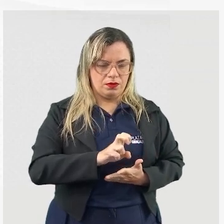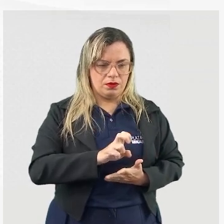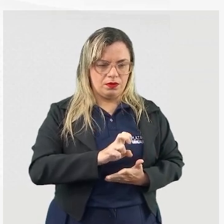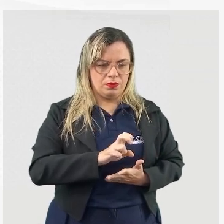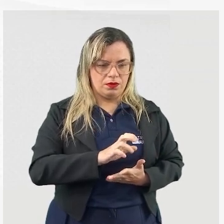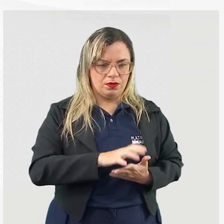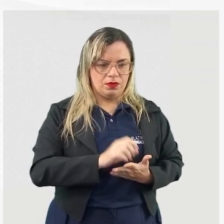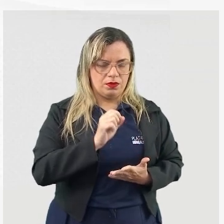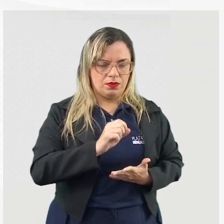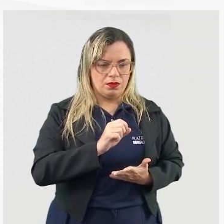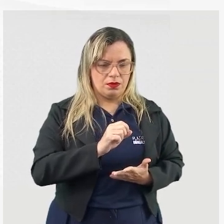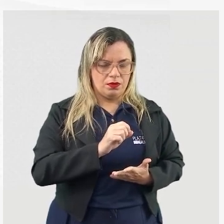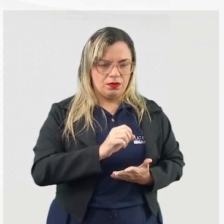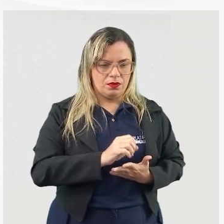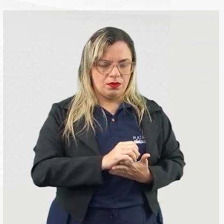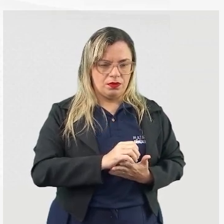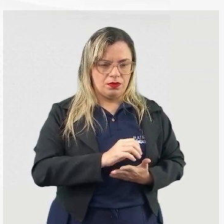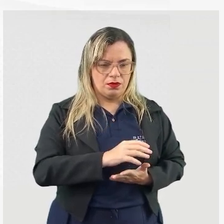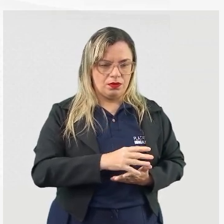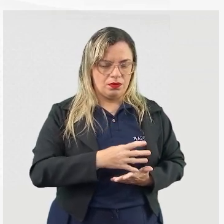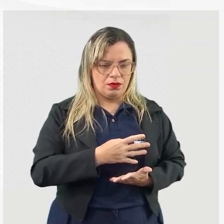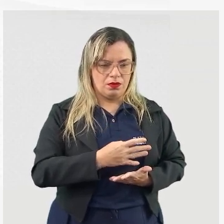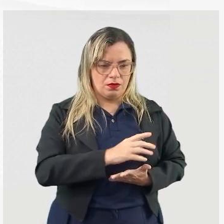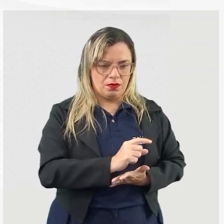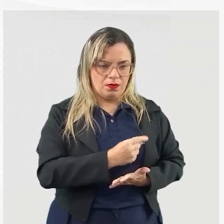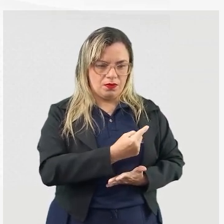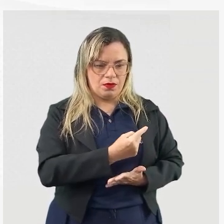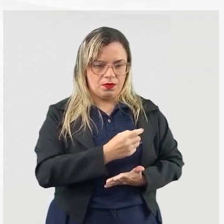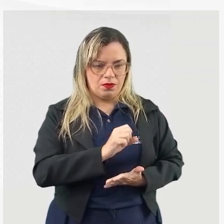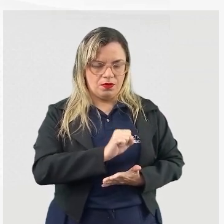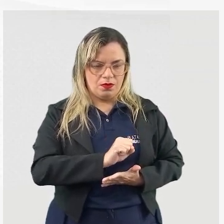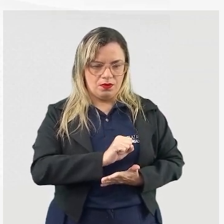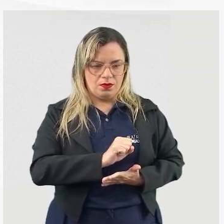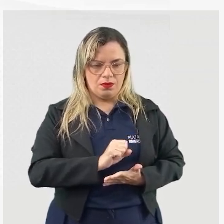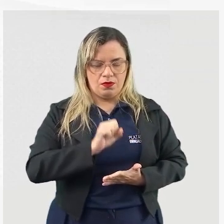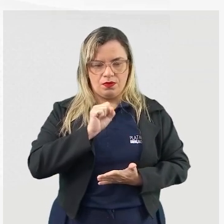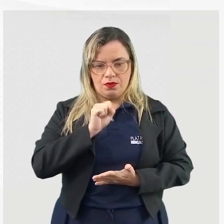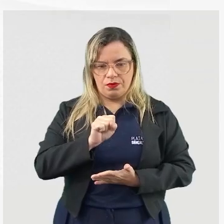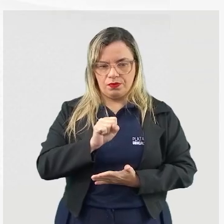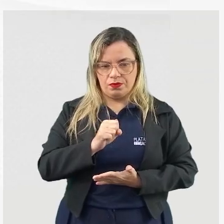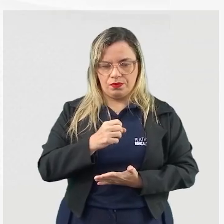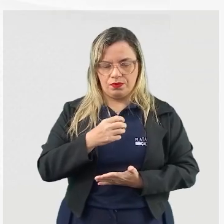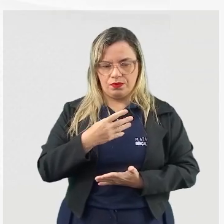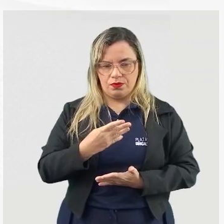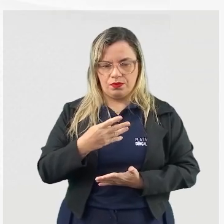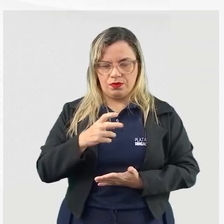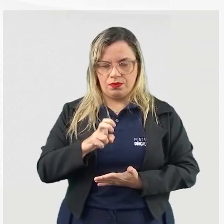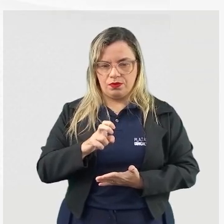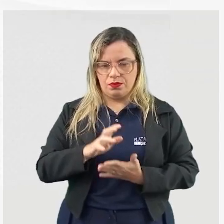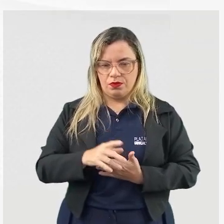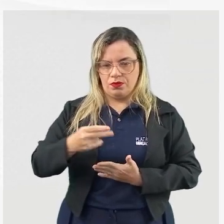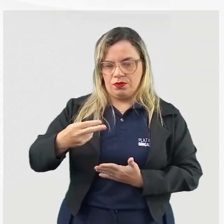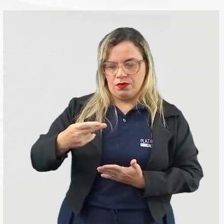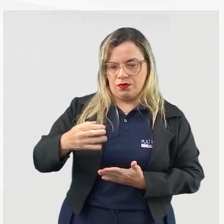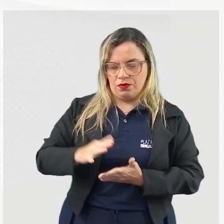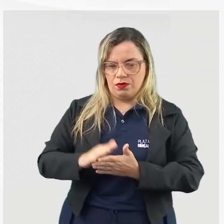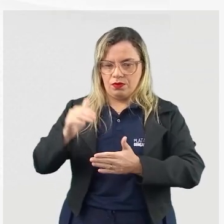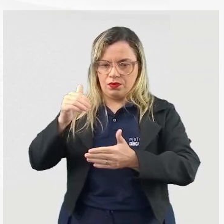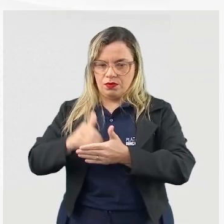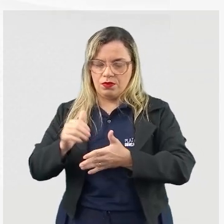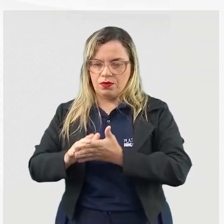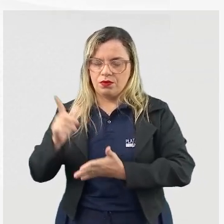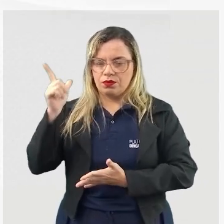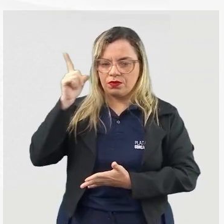5, 4, 14. Vai 1, 845. Então, quer dizer que a Chapa Azul, ela